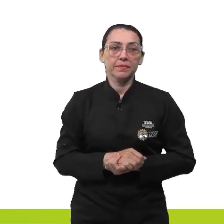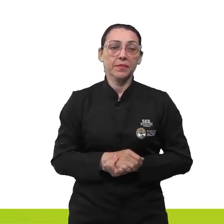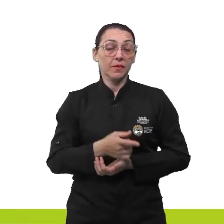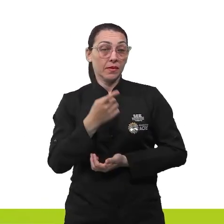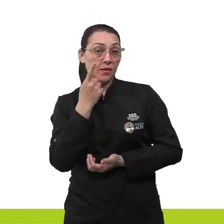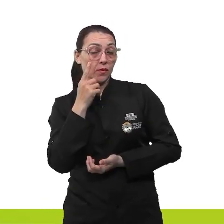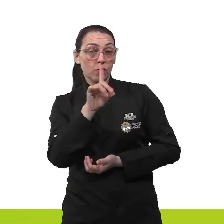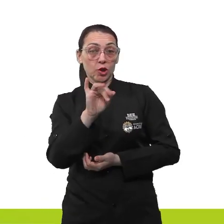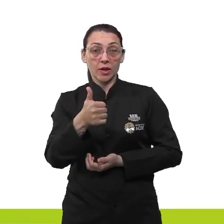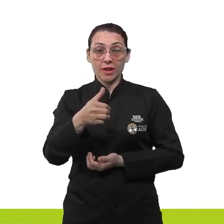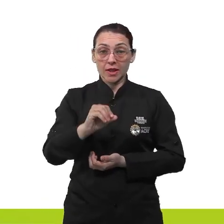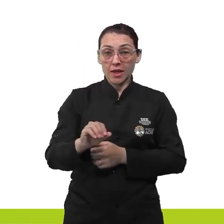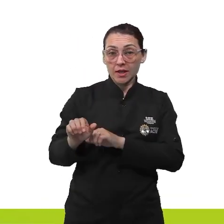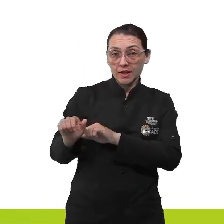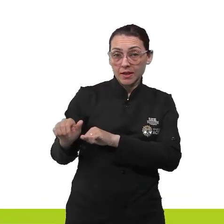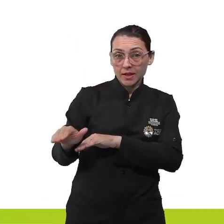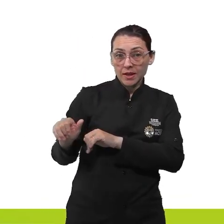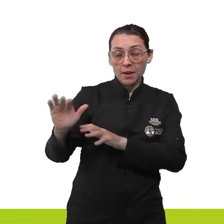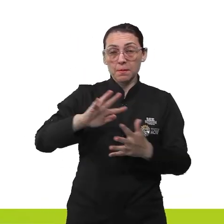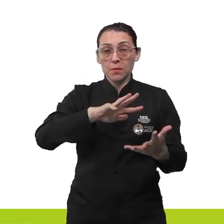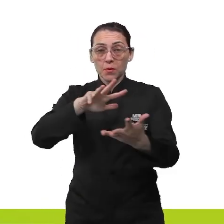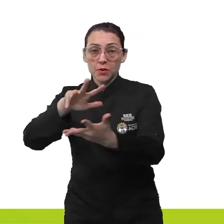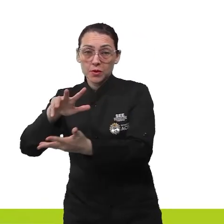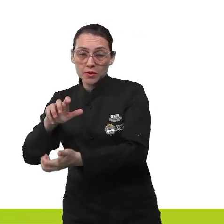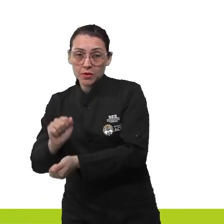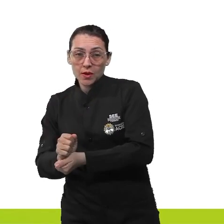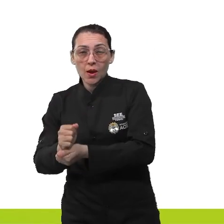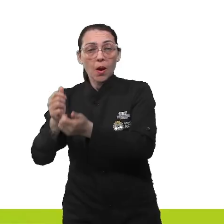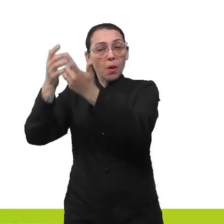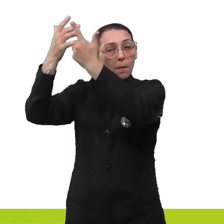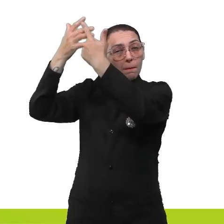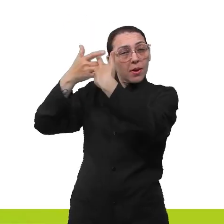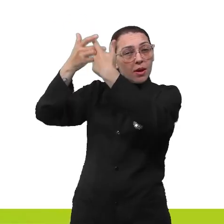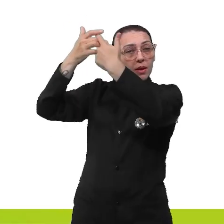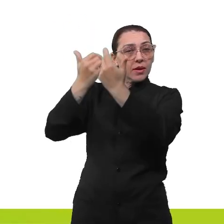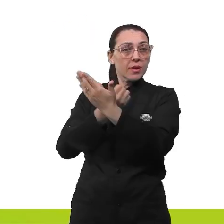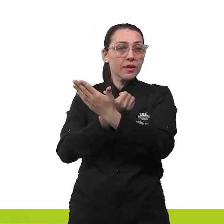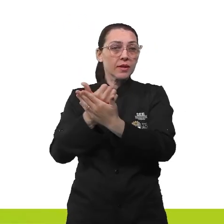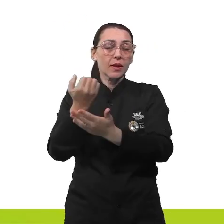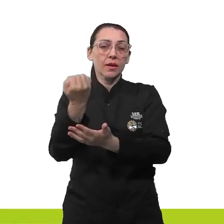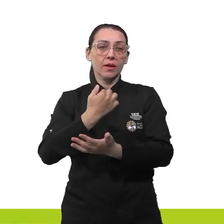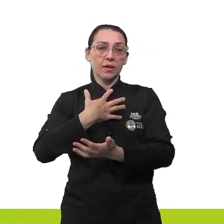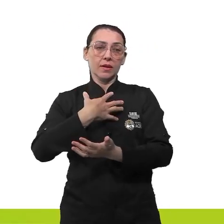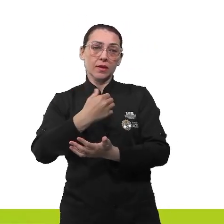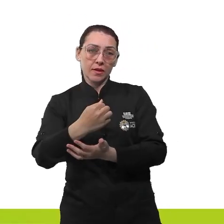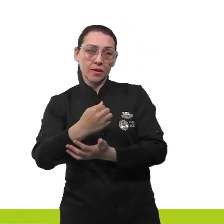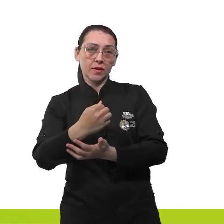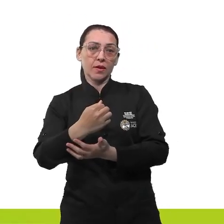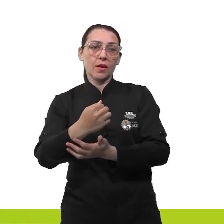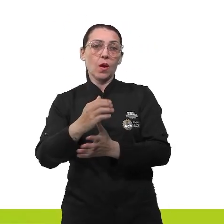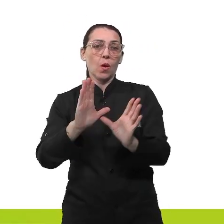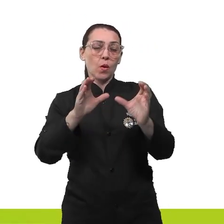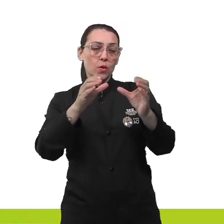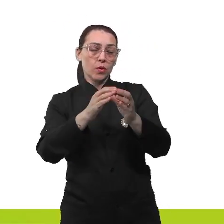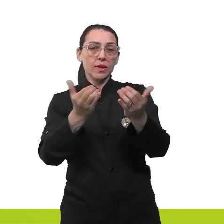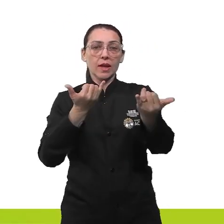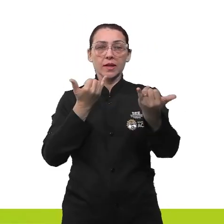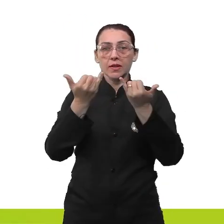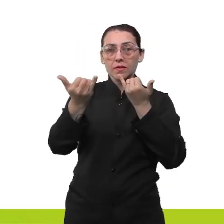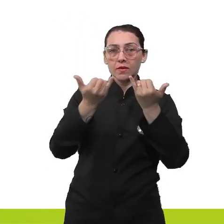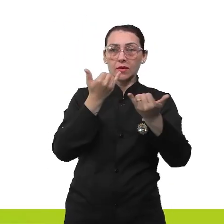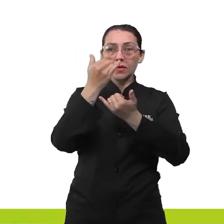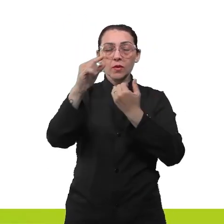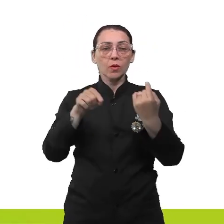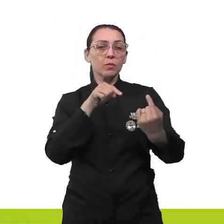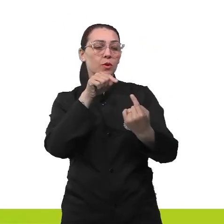Então olha aí, o dia 10 de setembro é mundialmente dedicado às reflexões e ações relacionadas ao suicídio. Considerando o conjunto das informações fornecidas, a